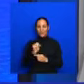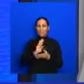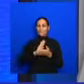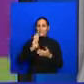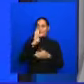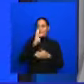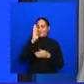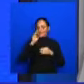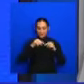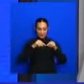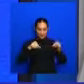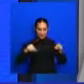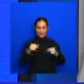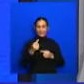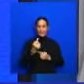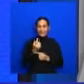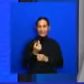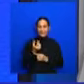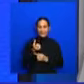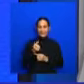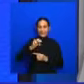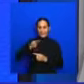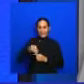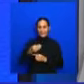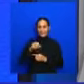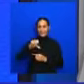6.478, com prêmio principal acumulado em